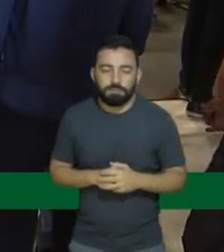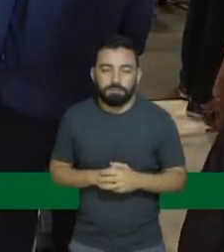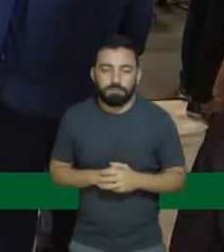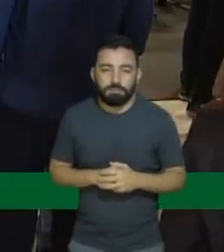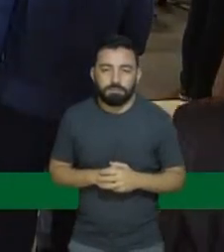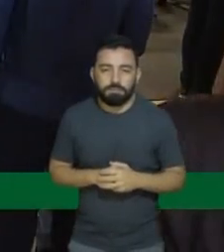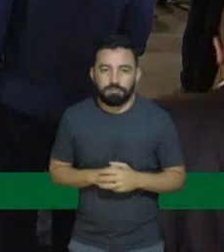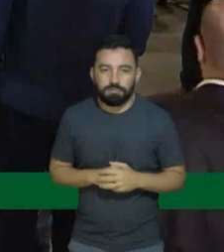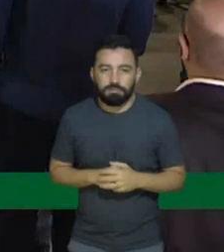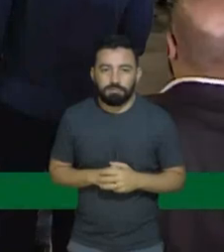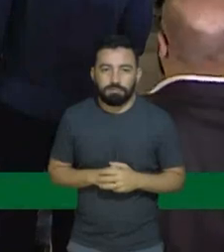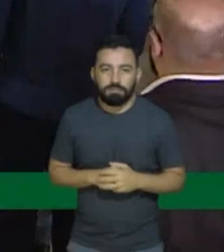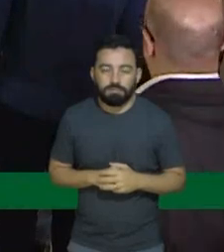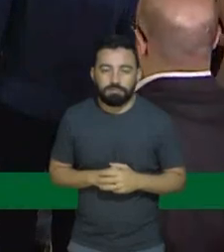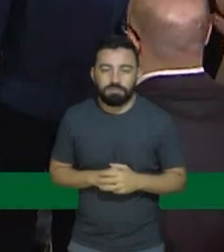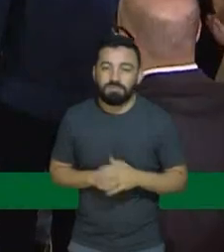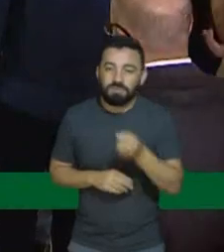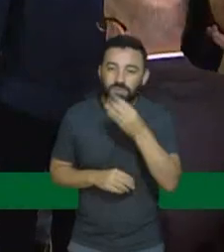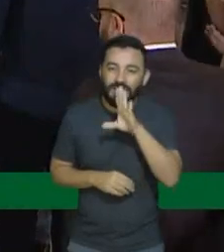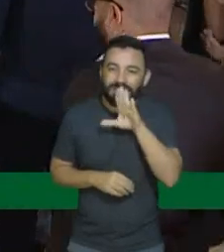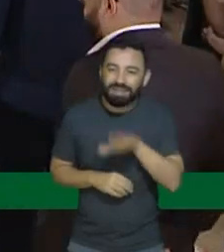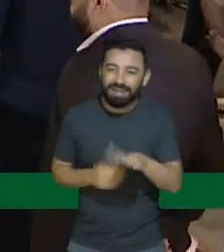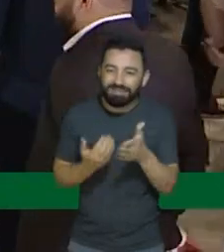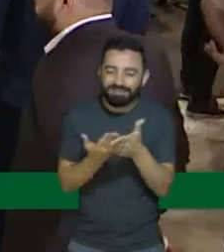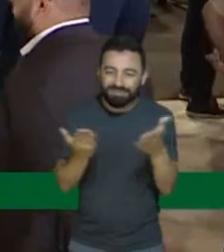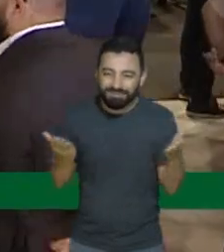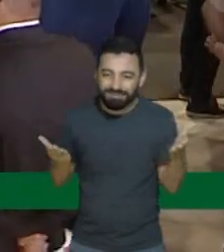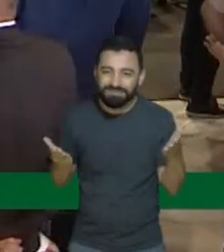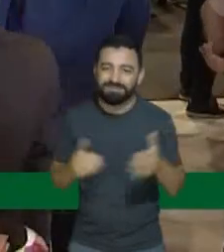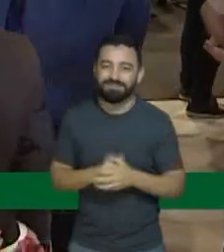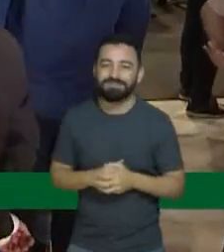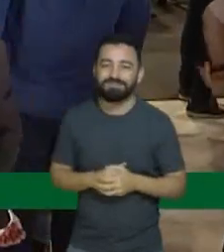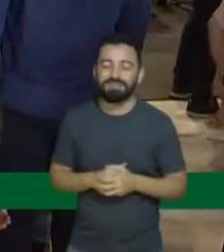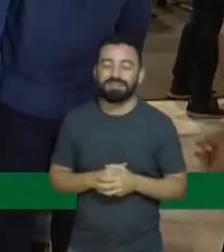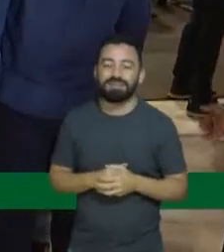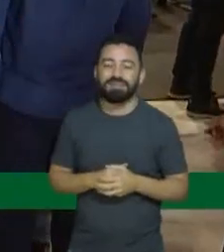Blumenau Boa tarde a todos